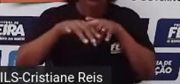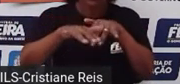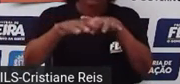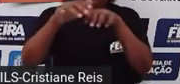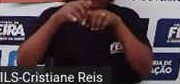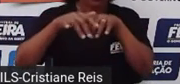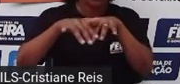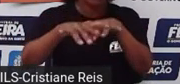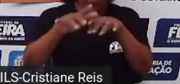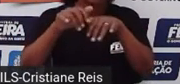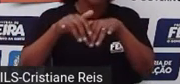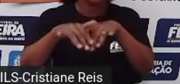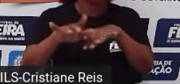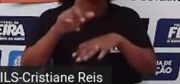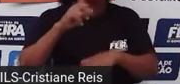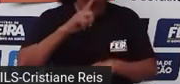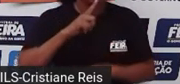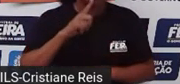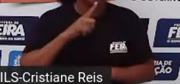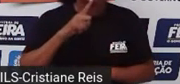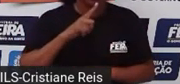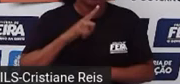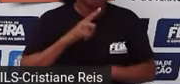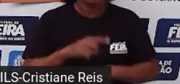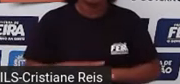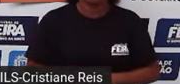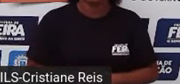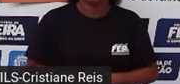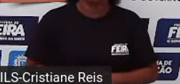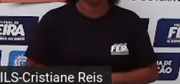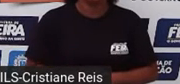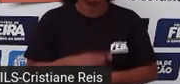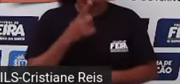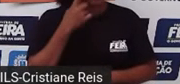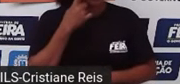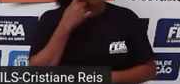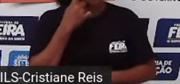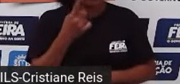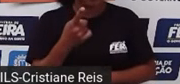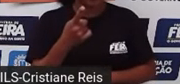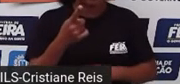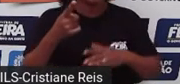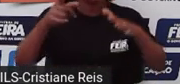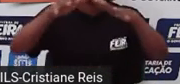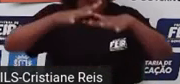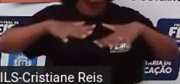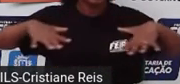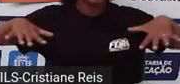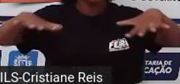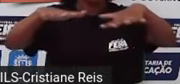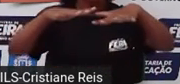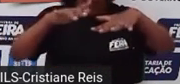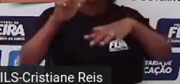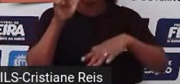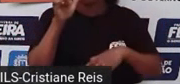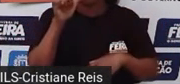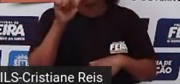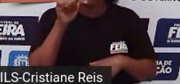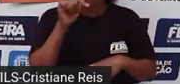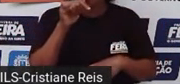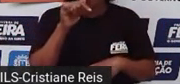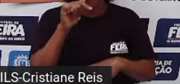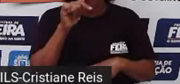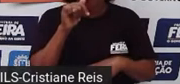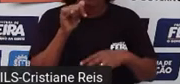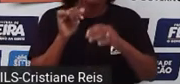é bom aqui né já que a gente tá falando de águas eu coloquei a maior usina hidrelétrica do mundo